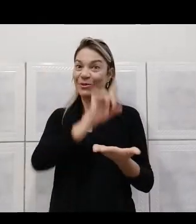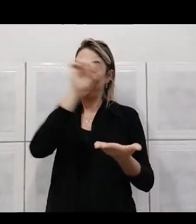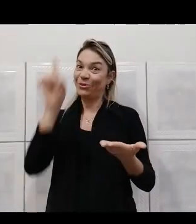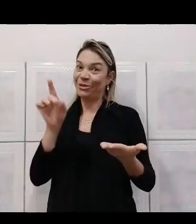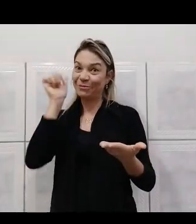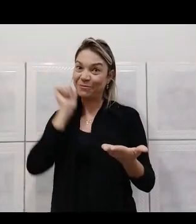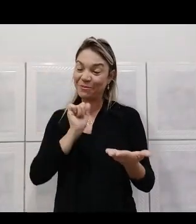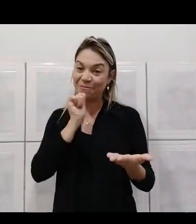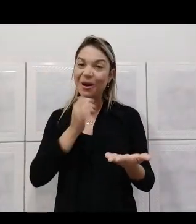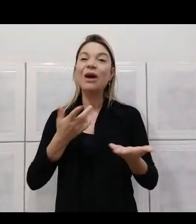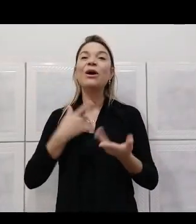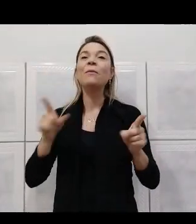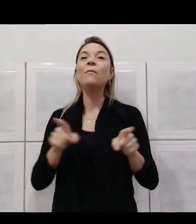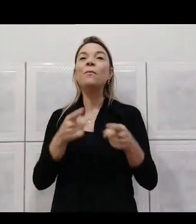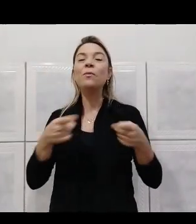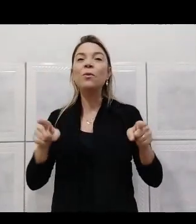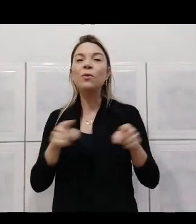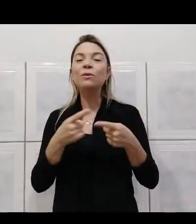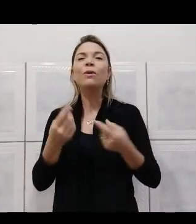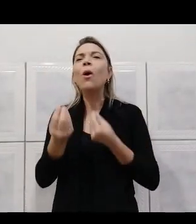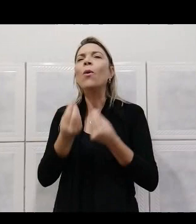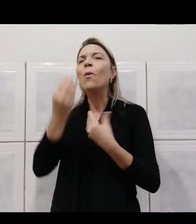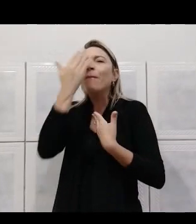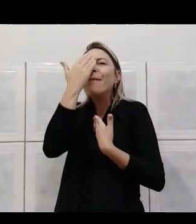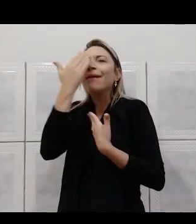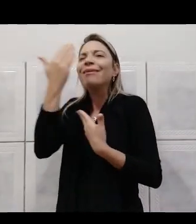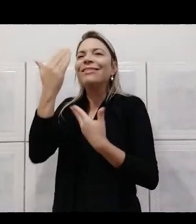som do hino Como Agradecer a Jesus,